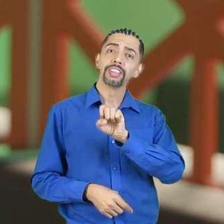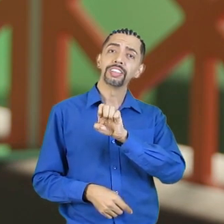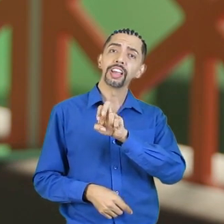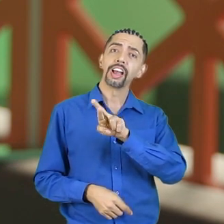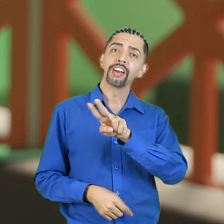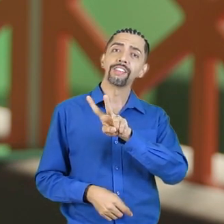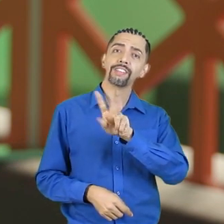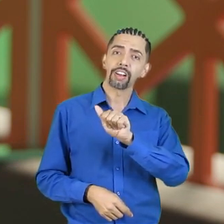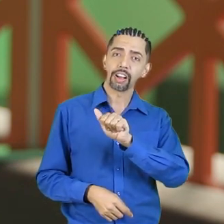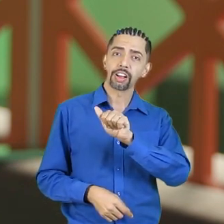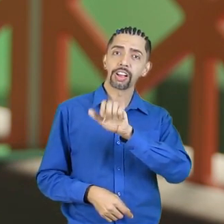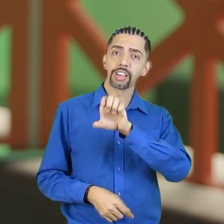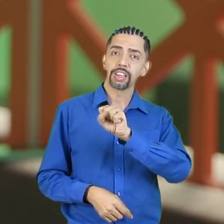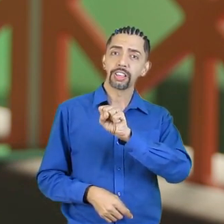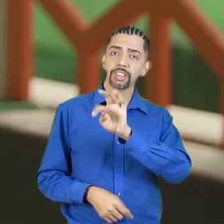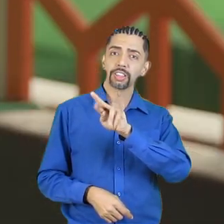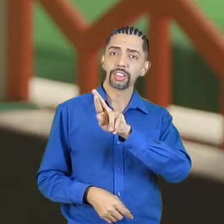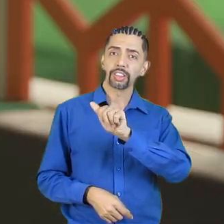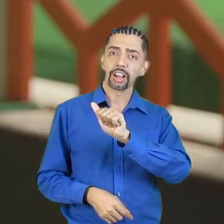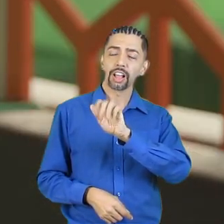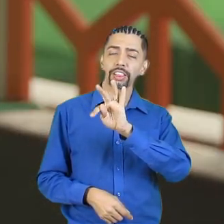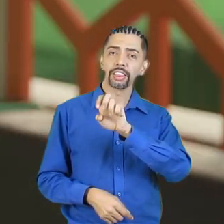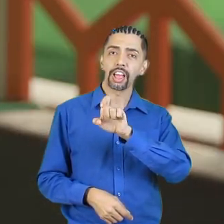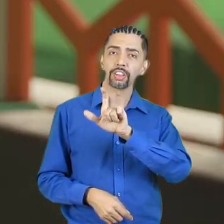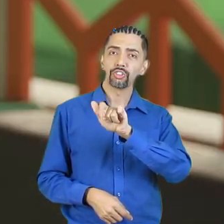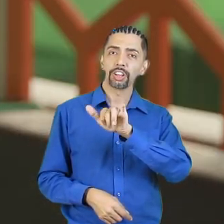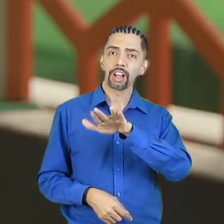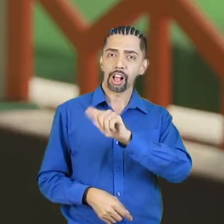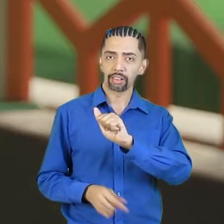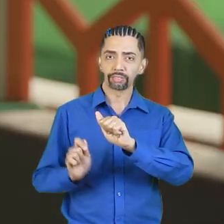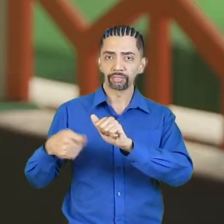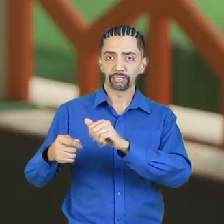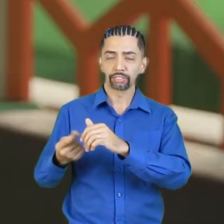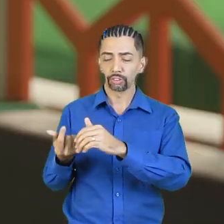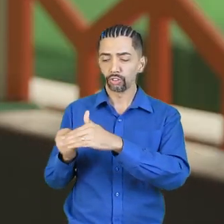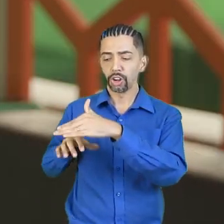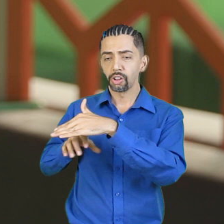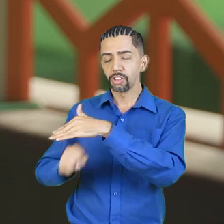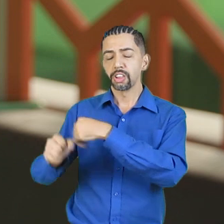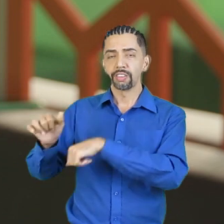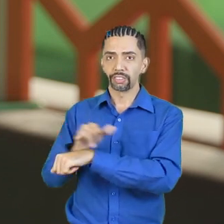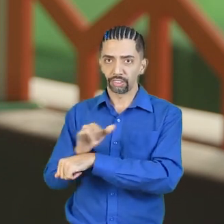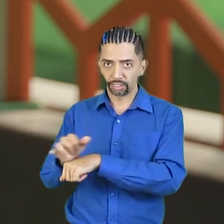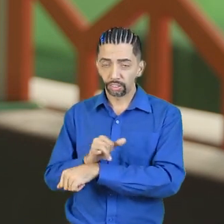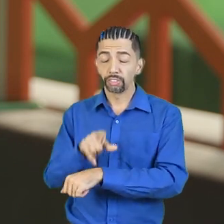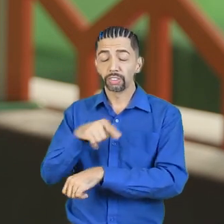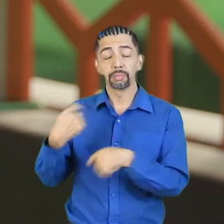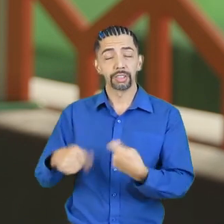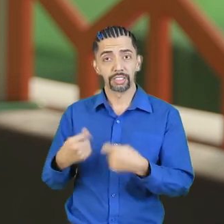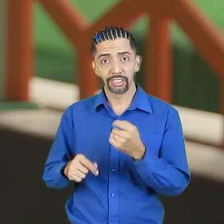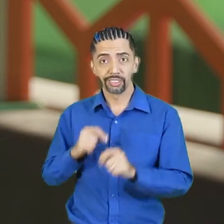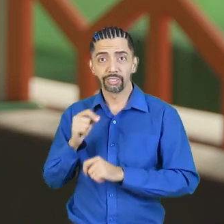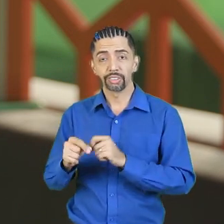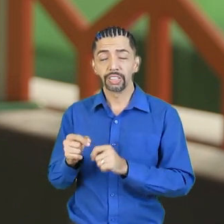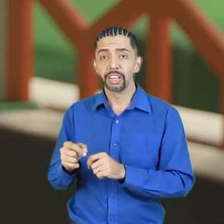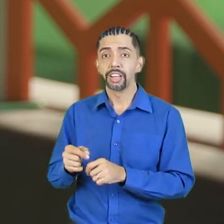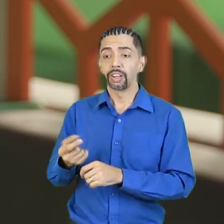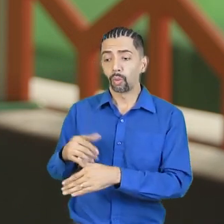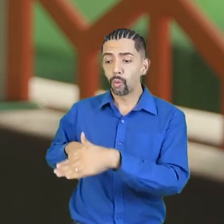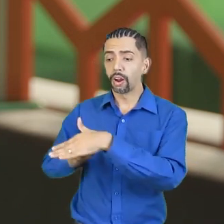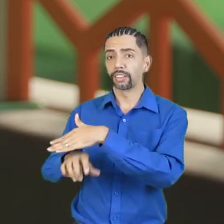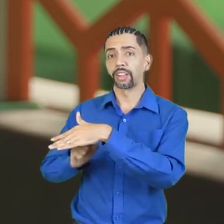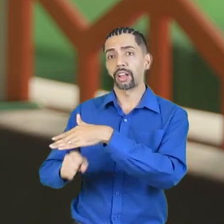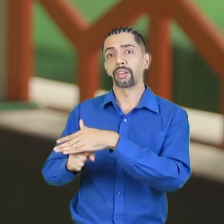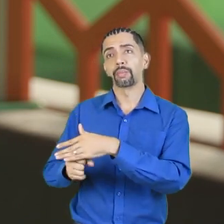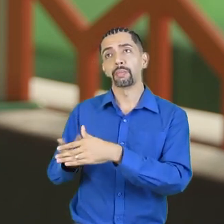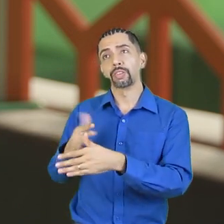porque se eu tiver problema, que se os meus aumentos de gastos aumentarem e minha receita não aumentar, eu vou ter que